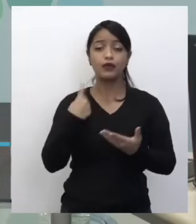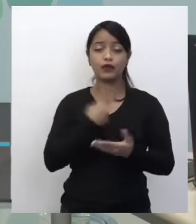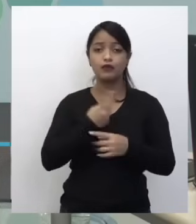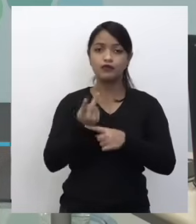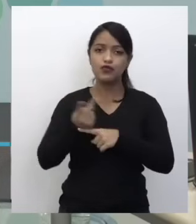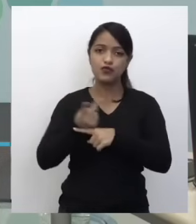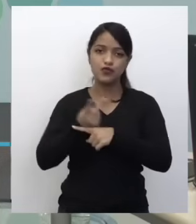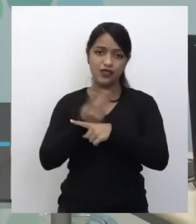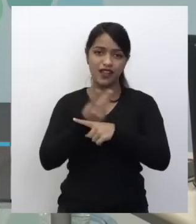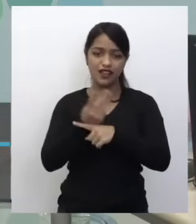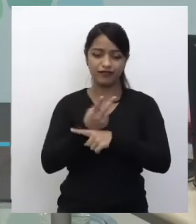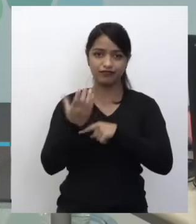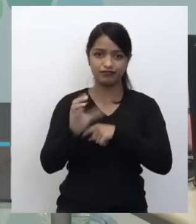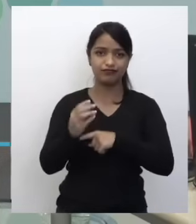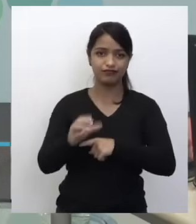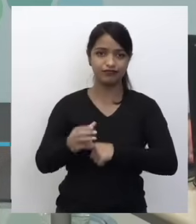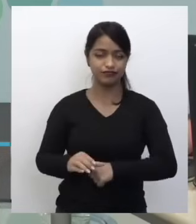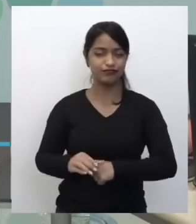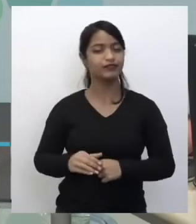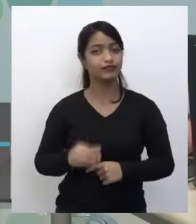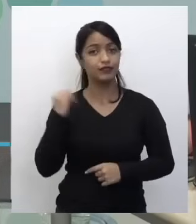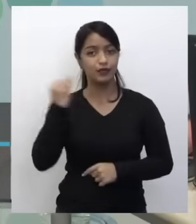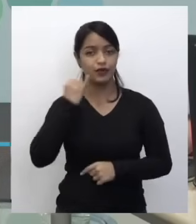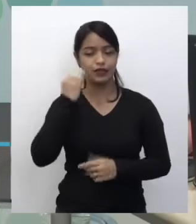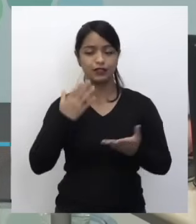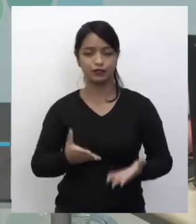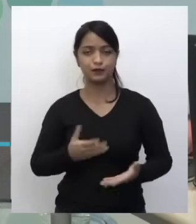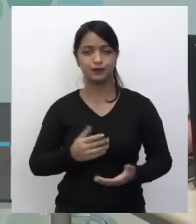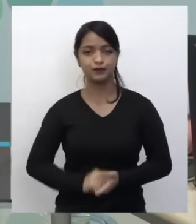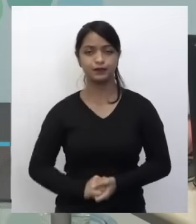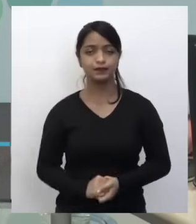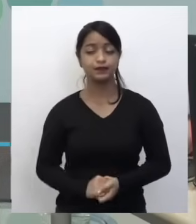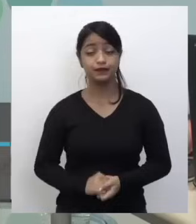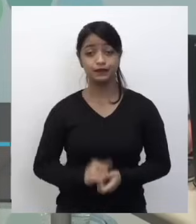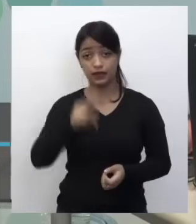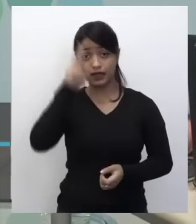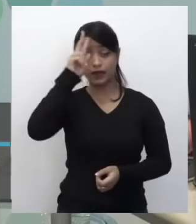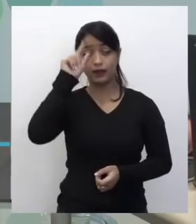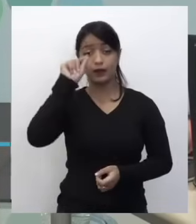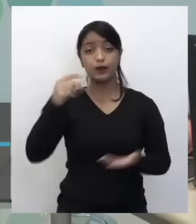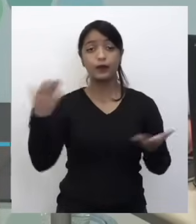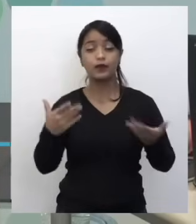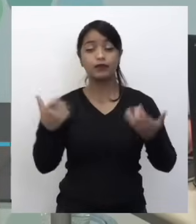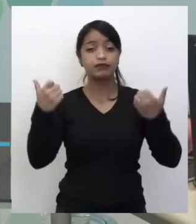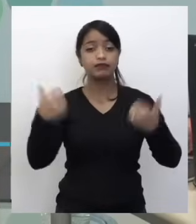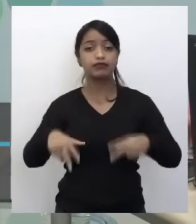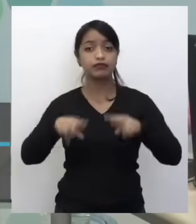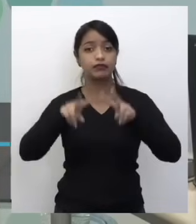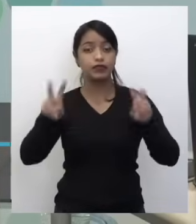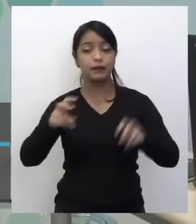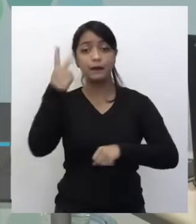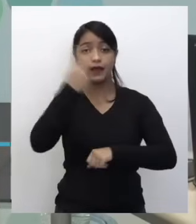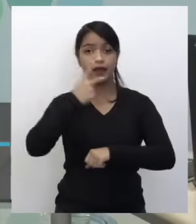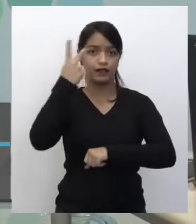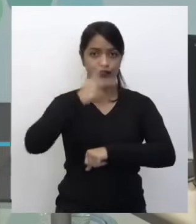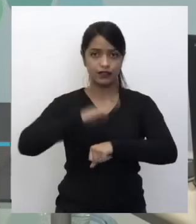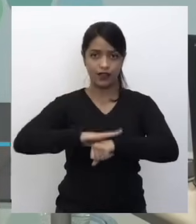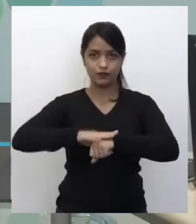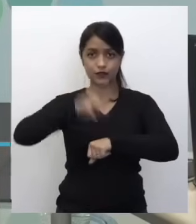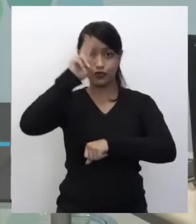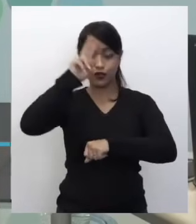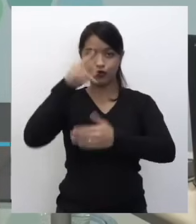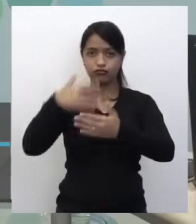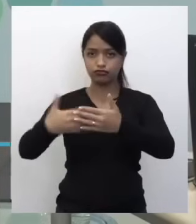reforçar esse momento. E aí, lembrando que nós estamos falando da previsão do tempo, né, desse histórico da previsão do tempo,